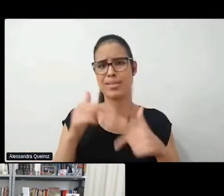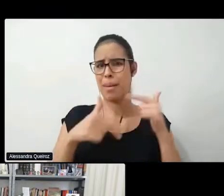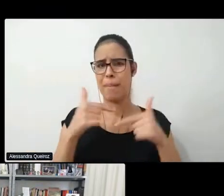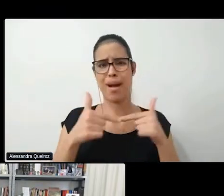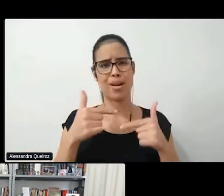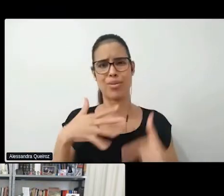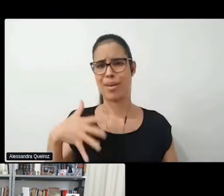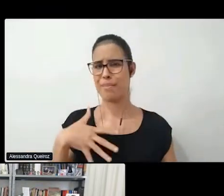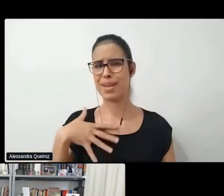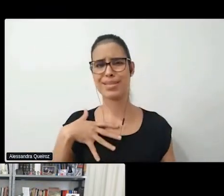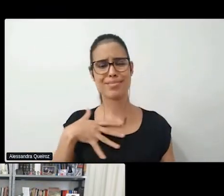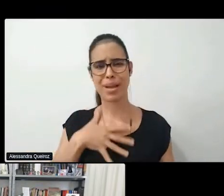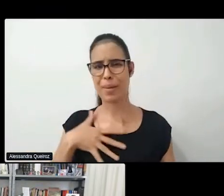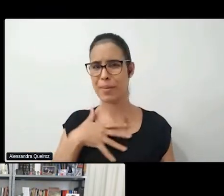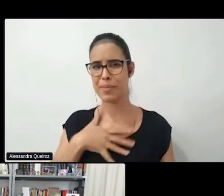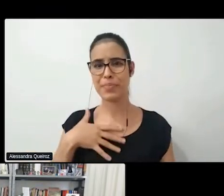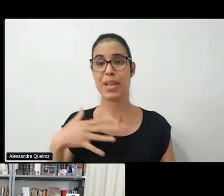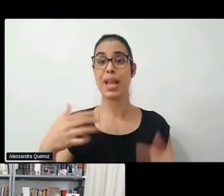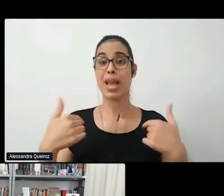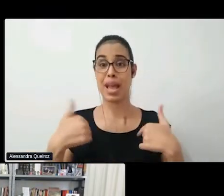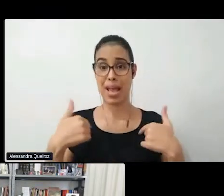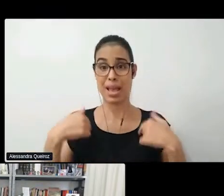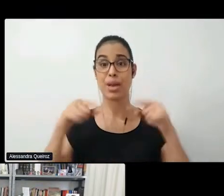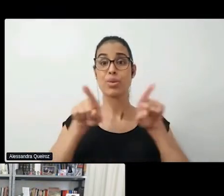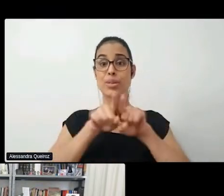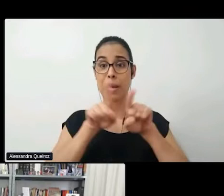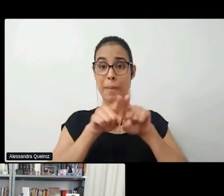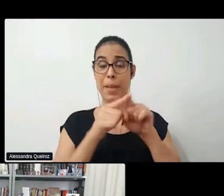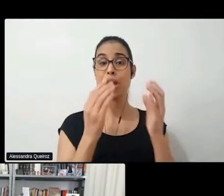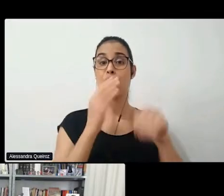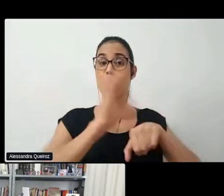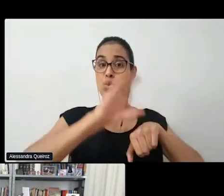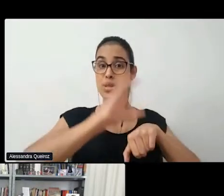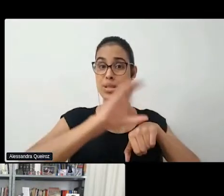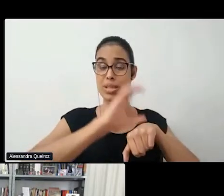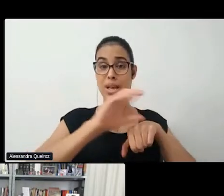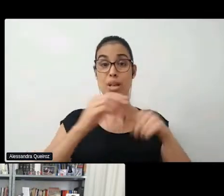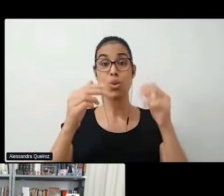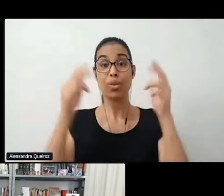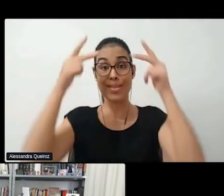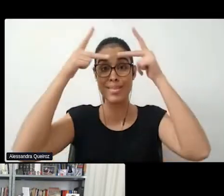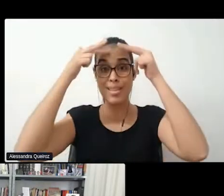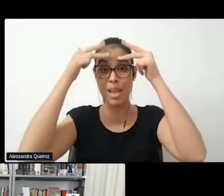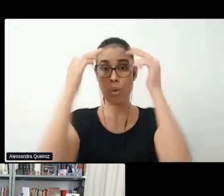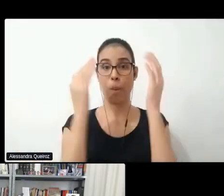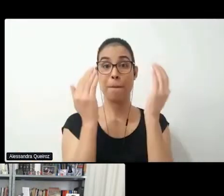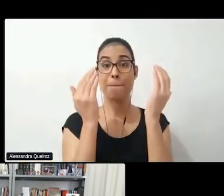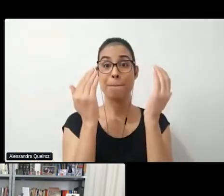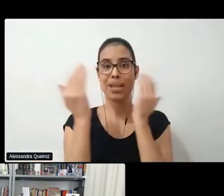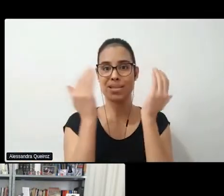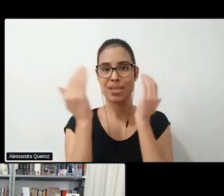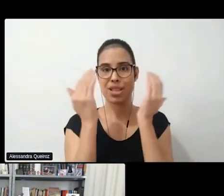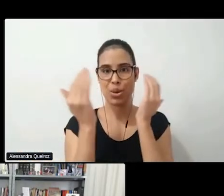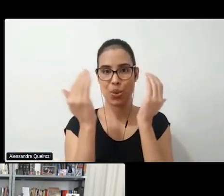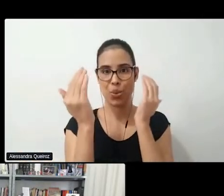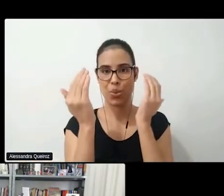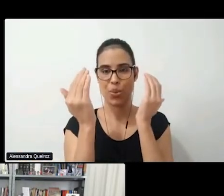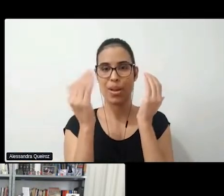sistemas, pós-graduanda em neuropsicopedagogia e gestão de negócios digitais e, ano que vem,